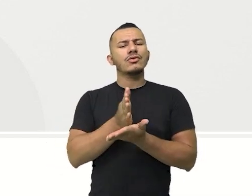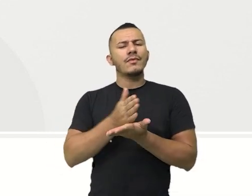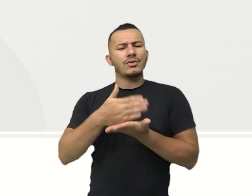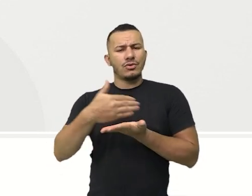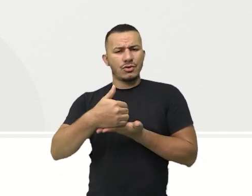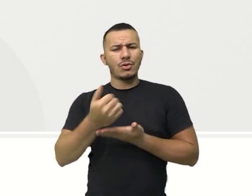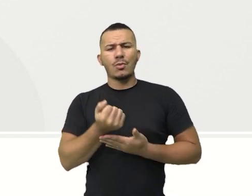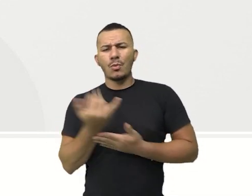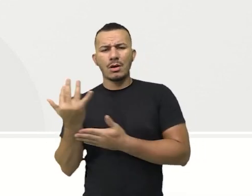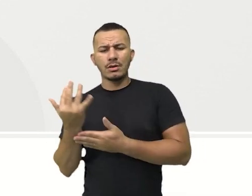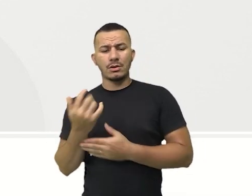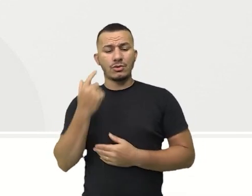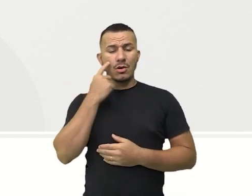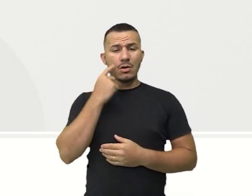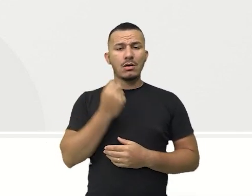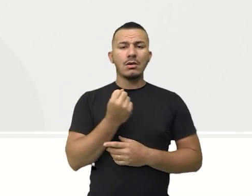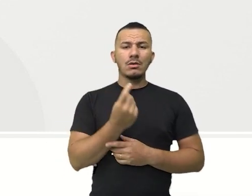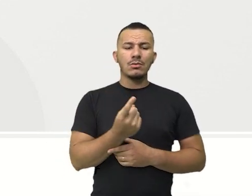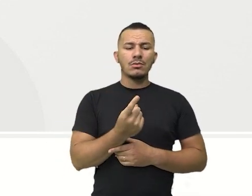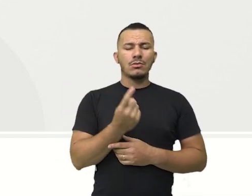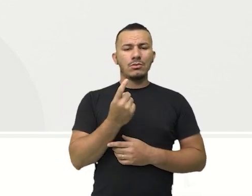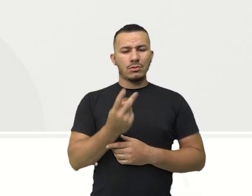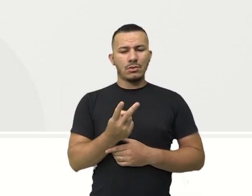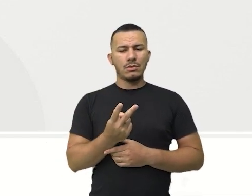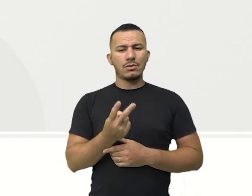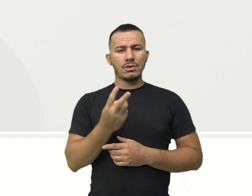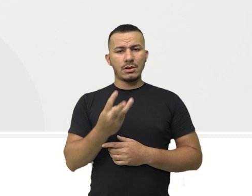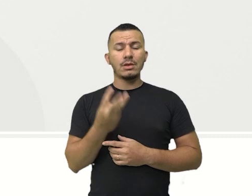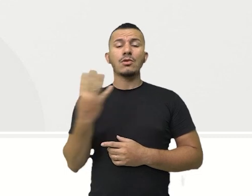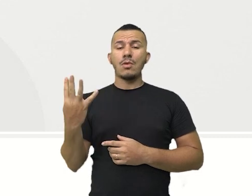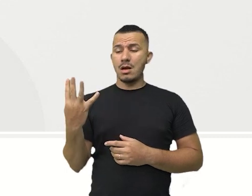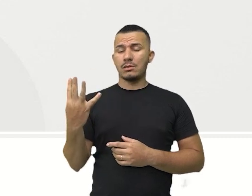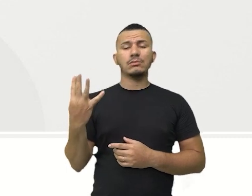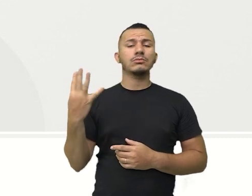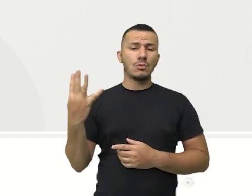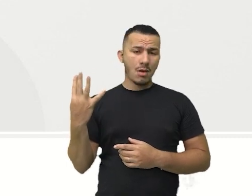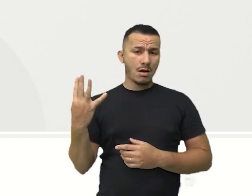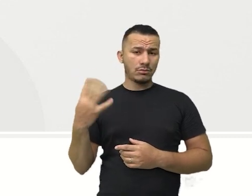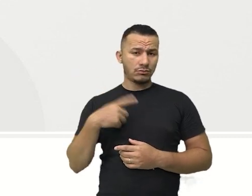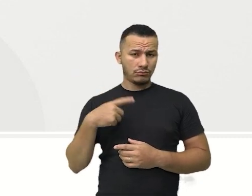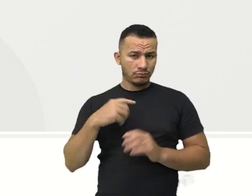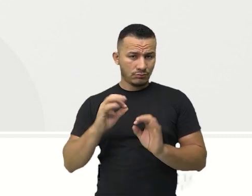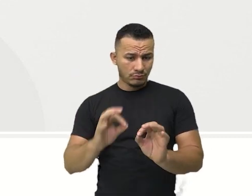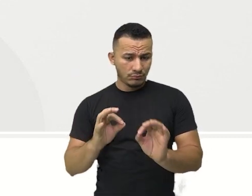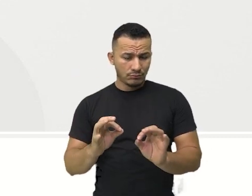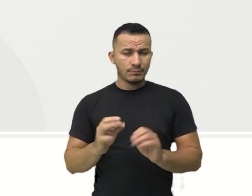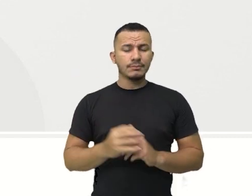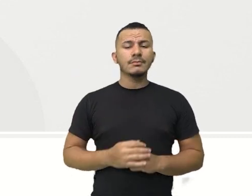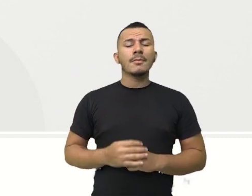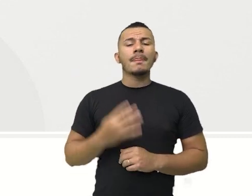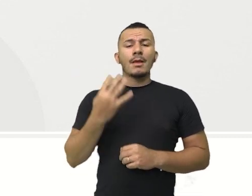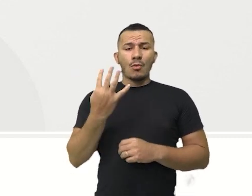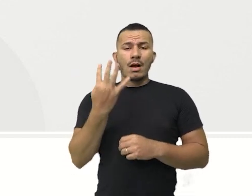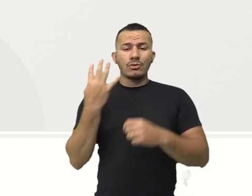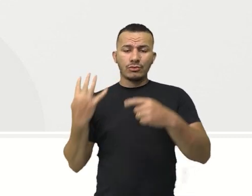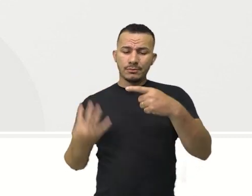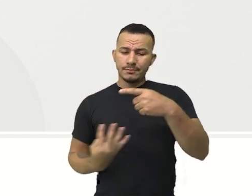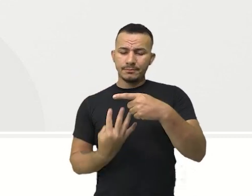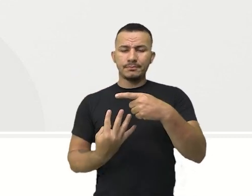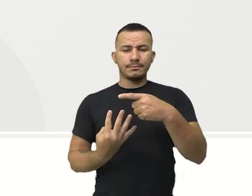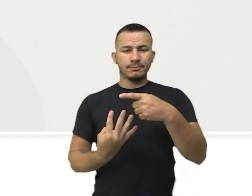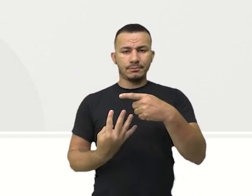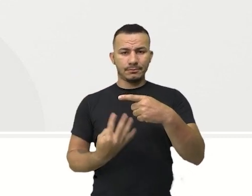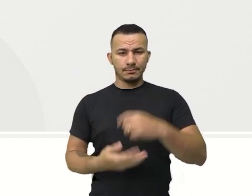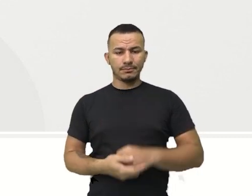comigo. 1, 2, 3, 4 partes. Se está dividido em 4, esse número 4